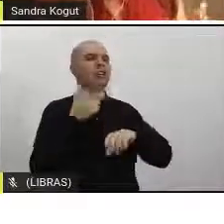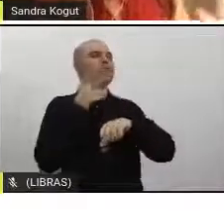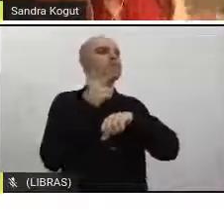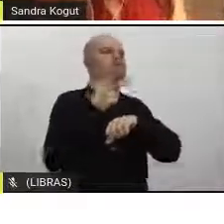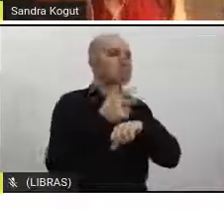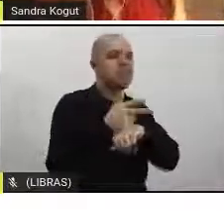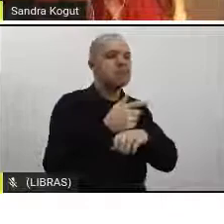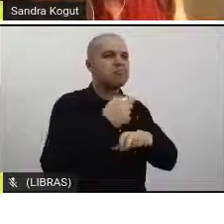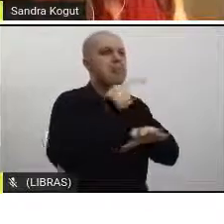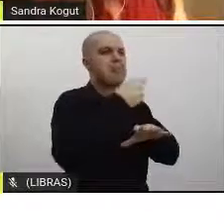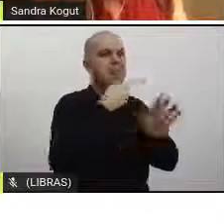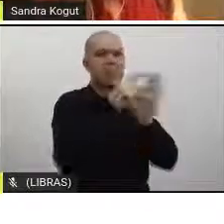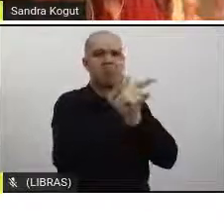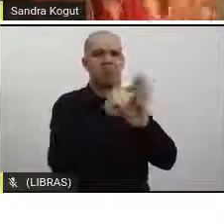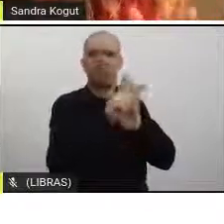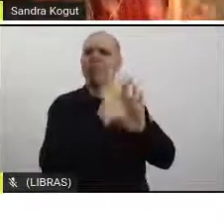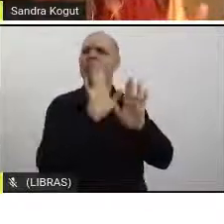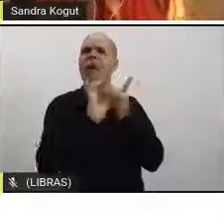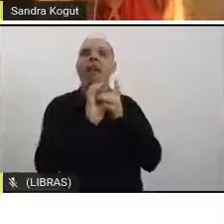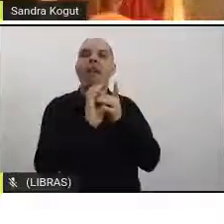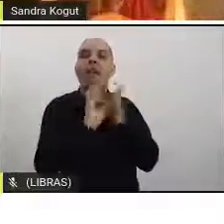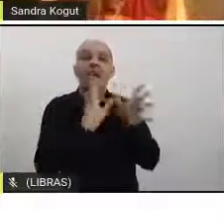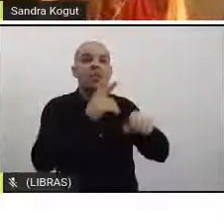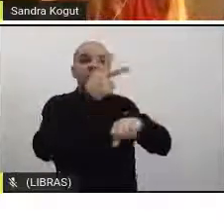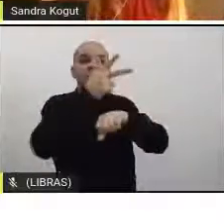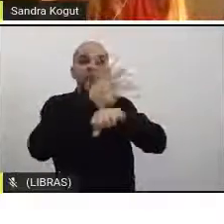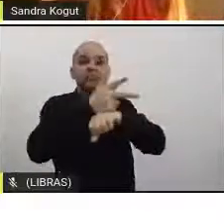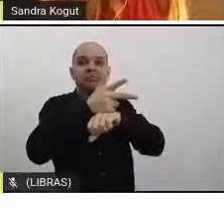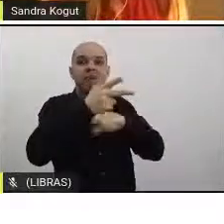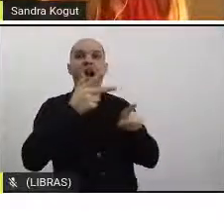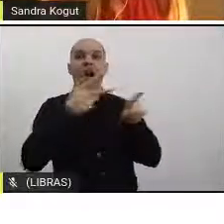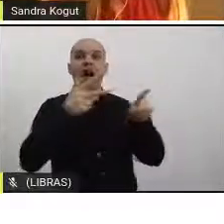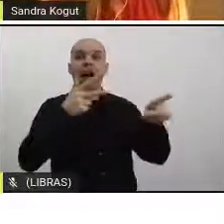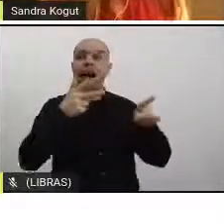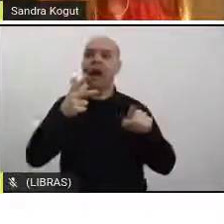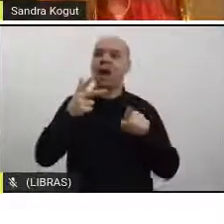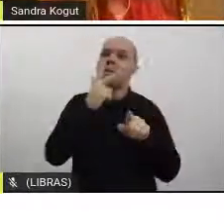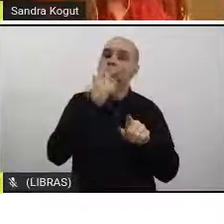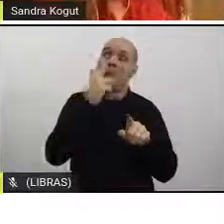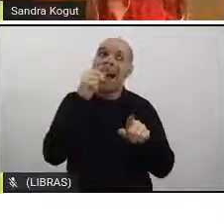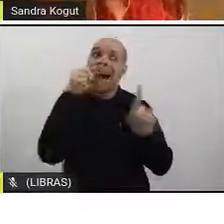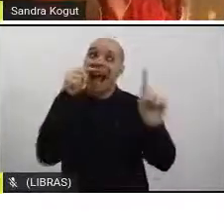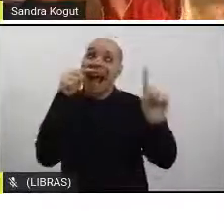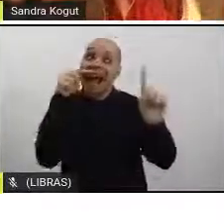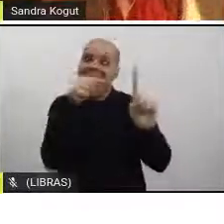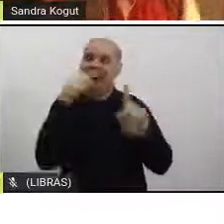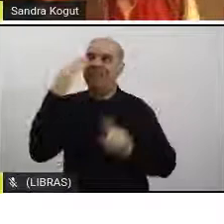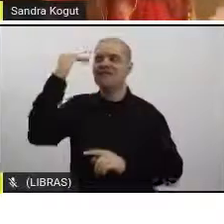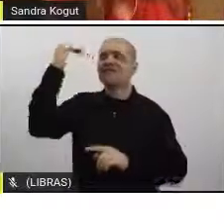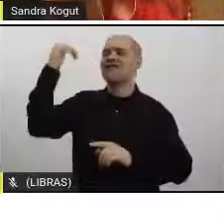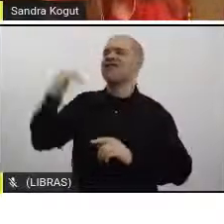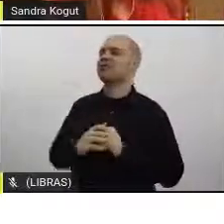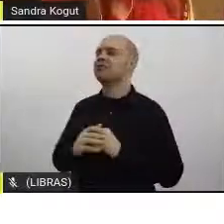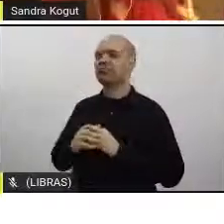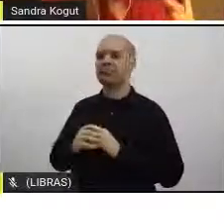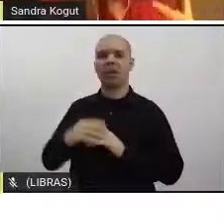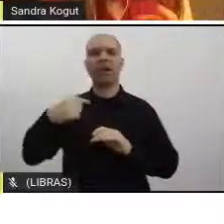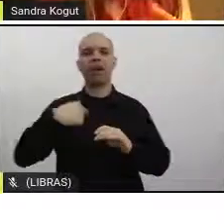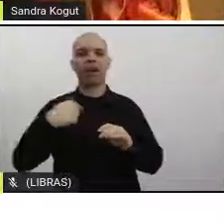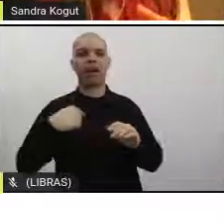ela ter o poder sobre a imagem. Então, como se você invertesse aquilo, né? Eu estou ali só a serviço.